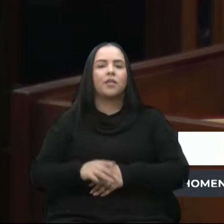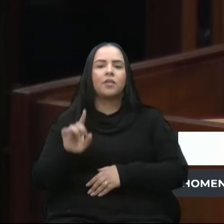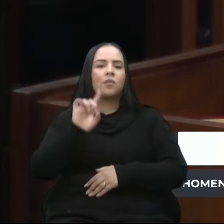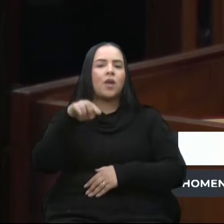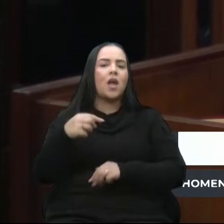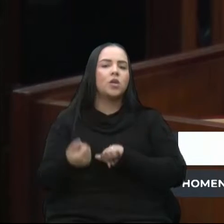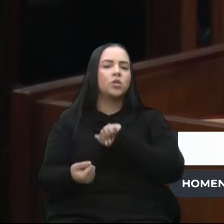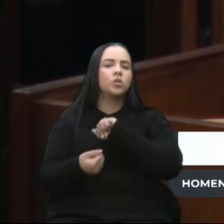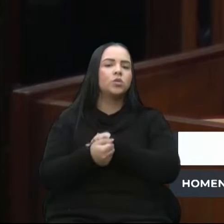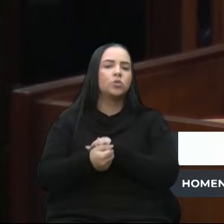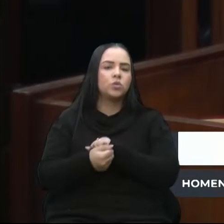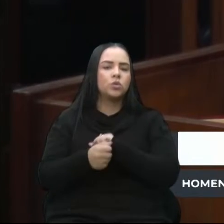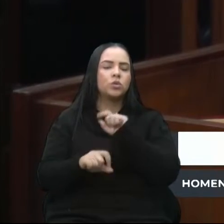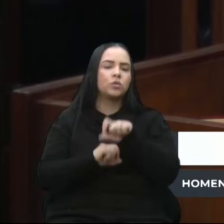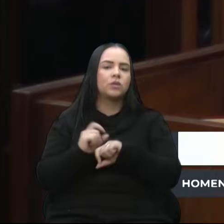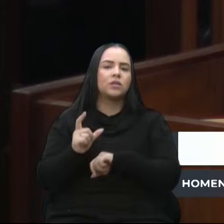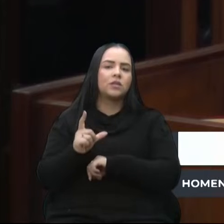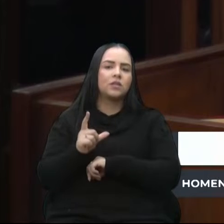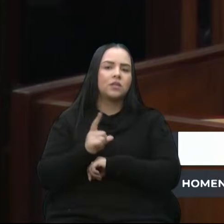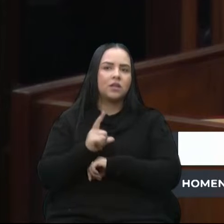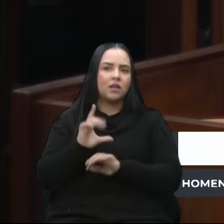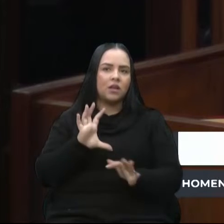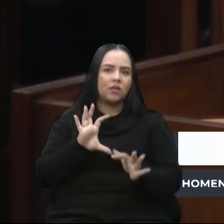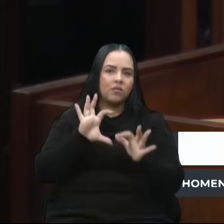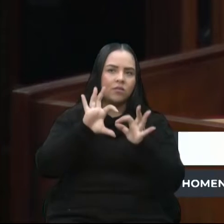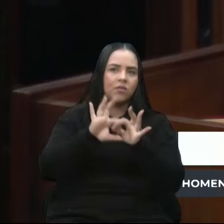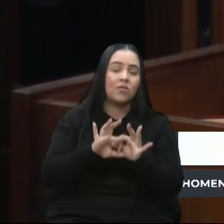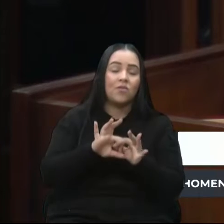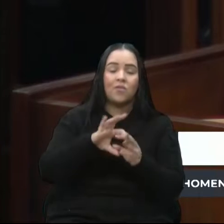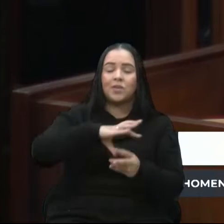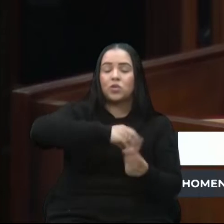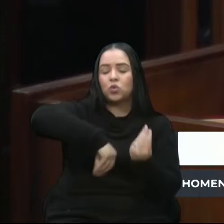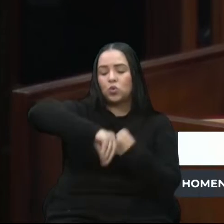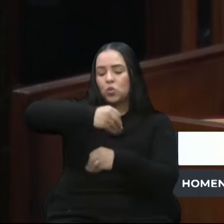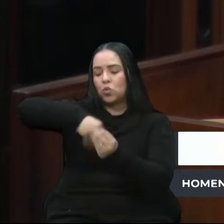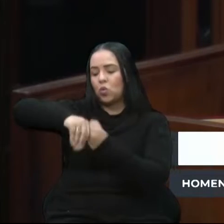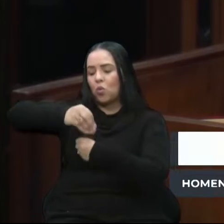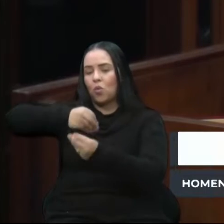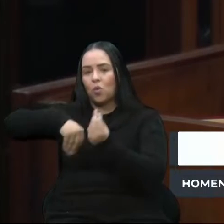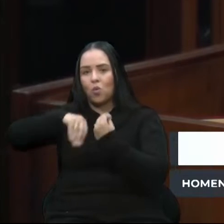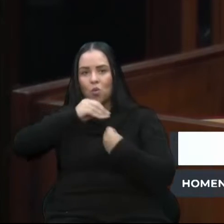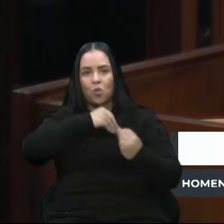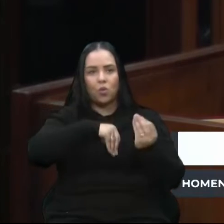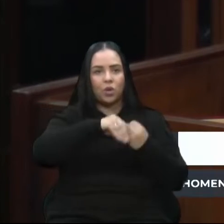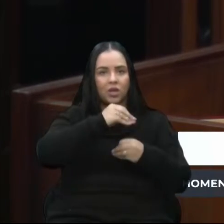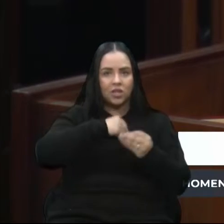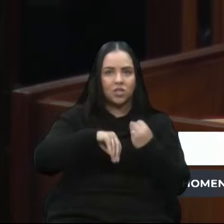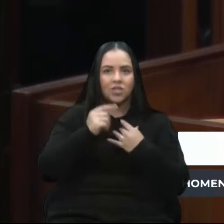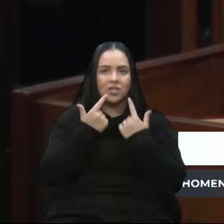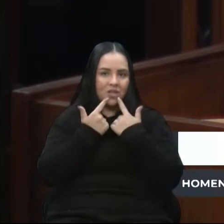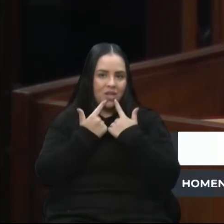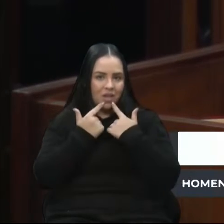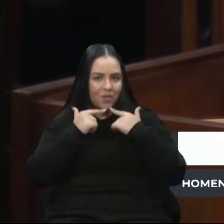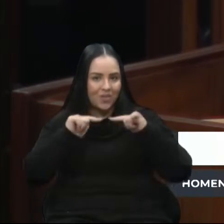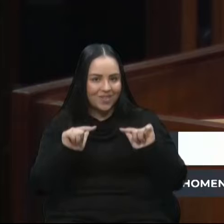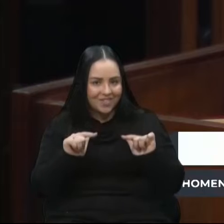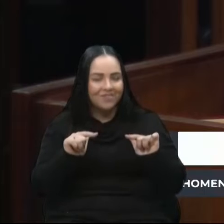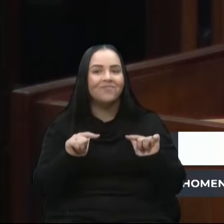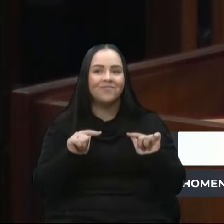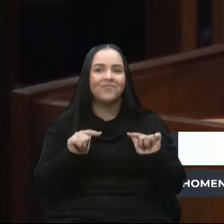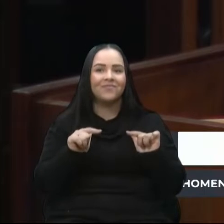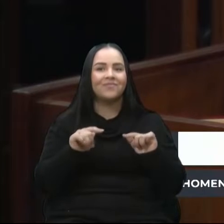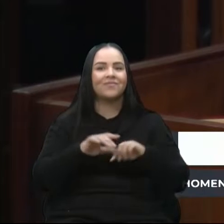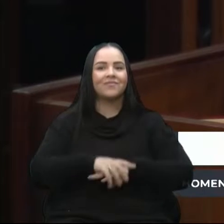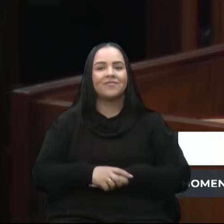com Trevisan, com Belunês, com Cremonês, com Milanês. do Auri, que é de Nova Milano, entende?